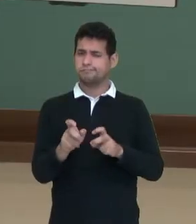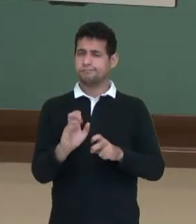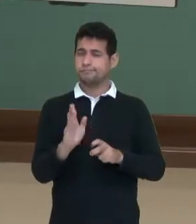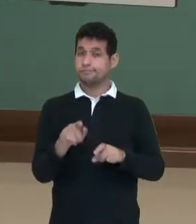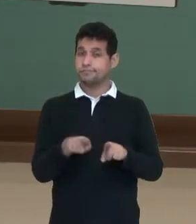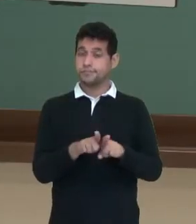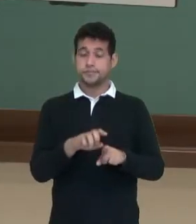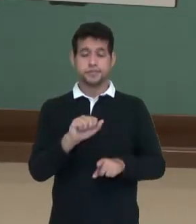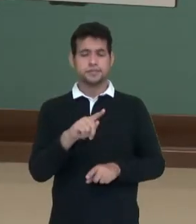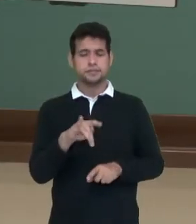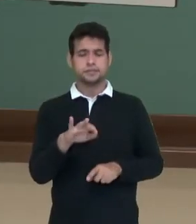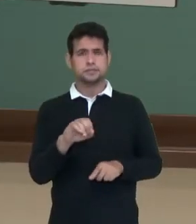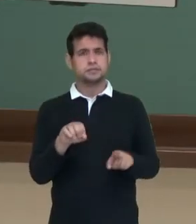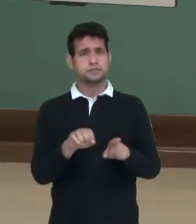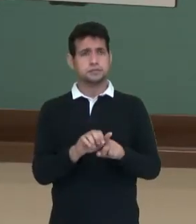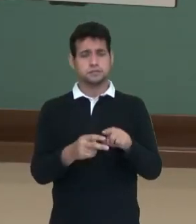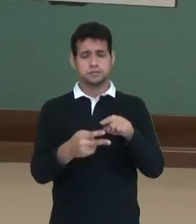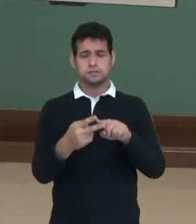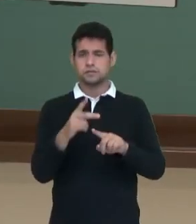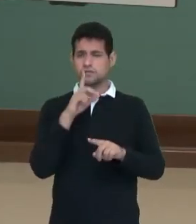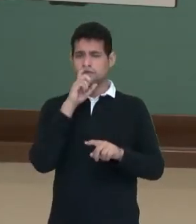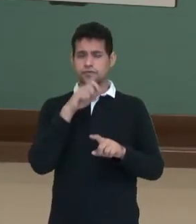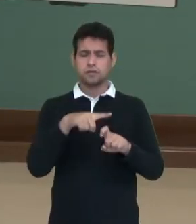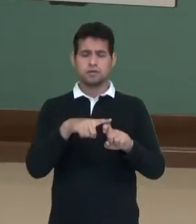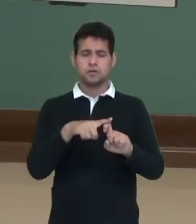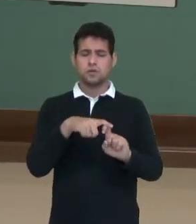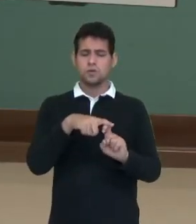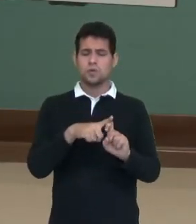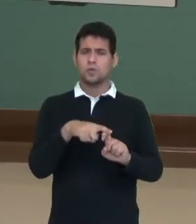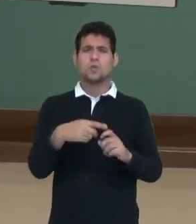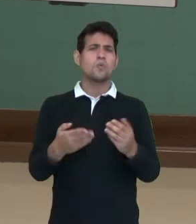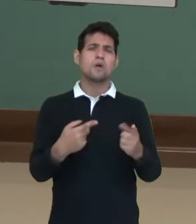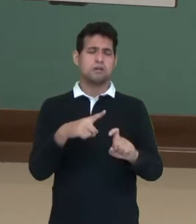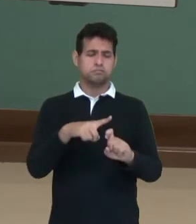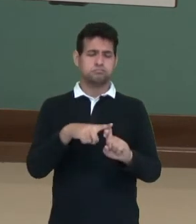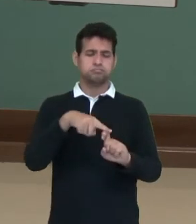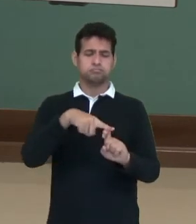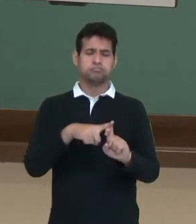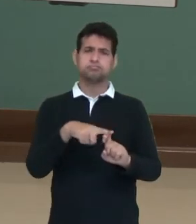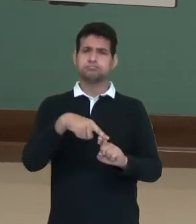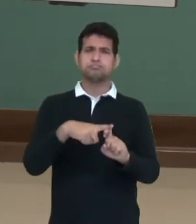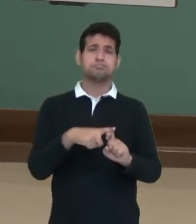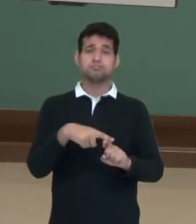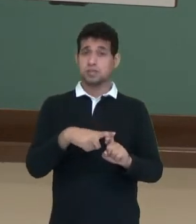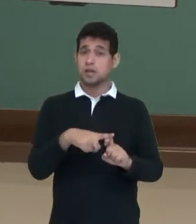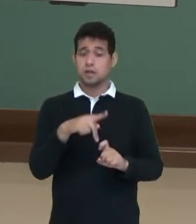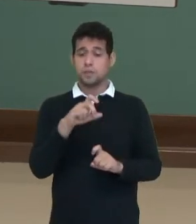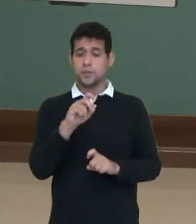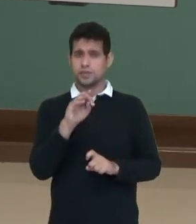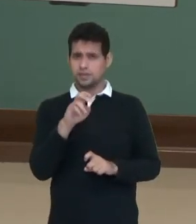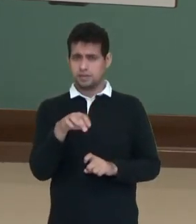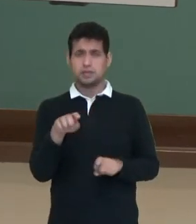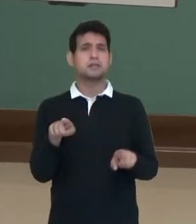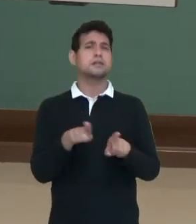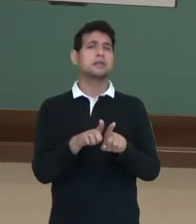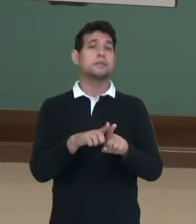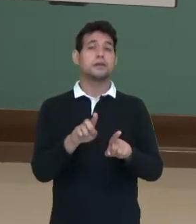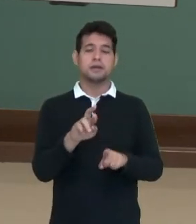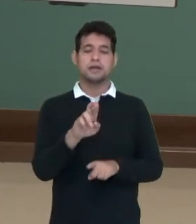ponto de apoio entre essas duas forças. Quais são as forças que nós mencionamos anteriormente? A força potente e a